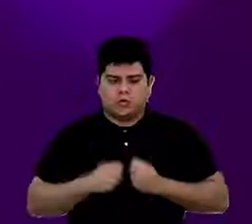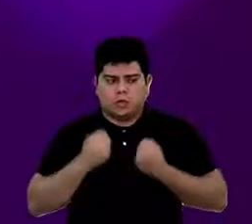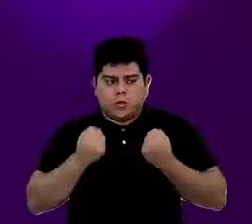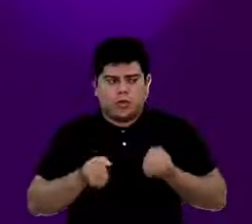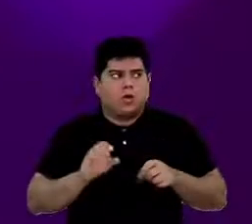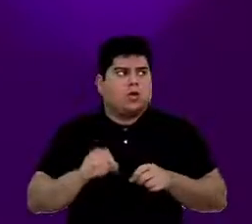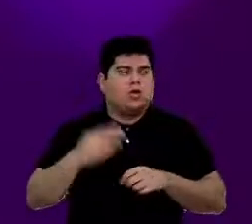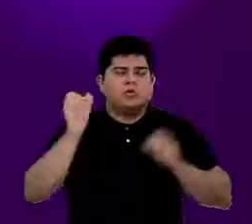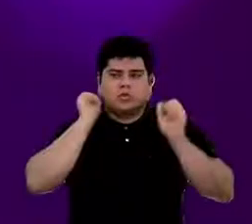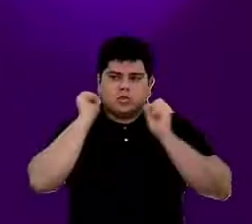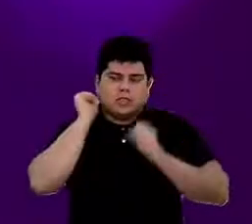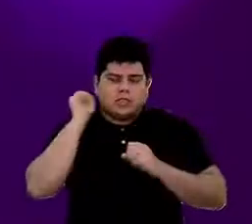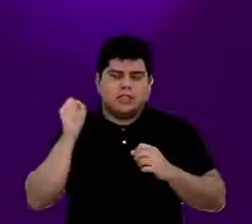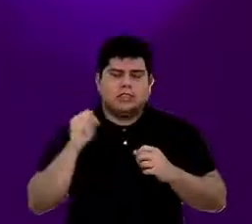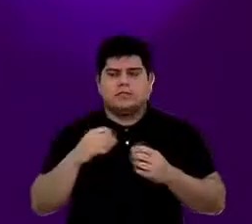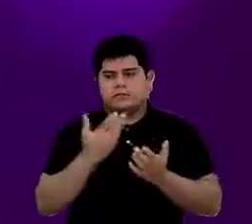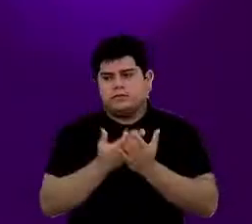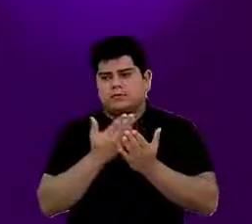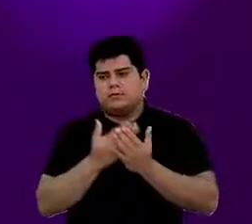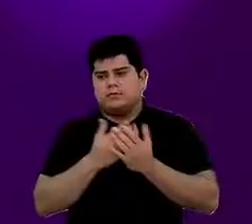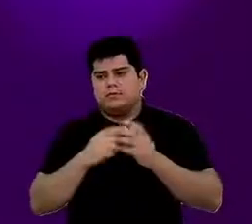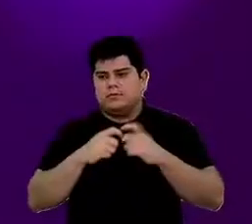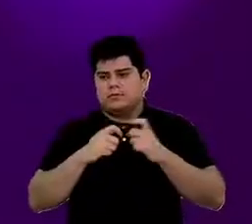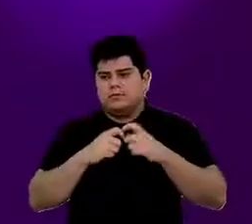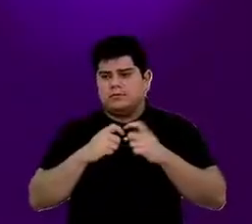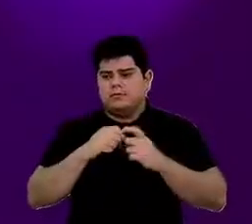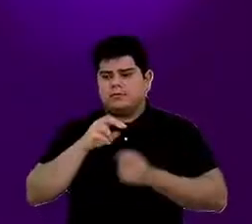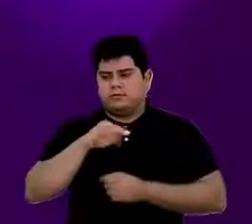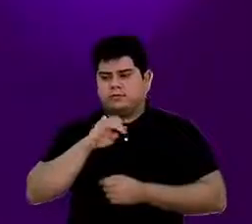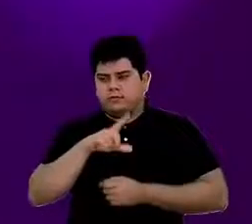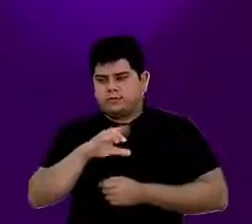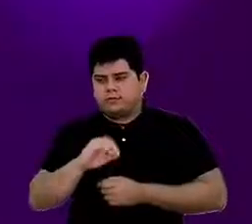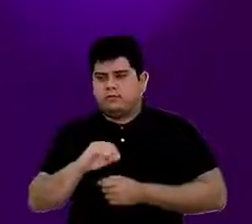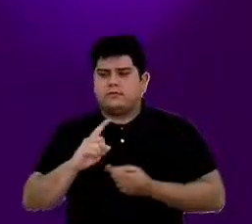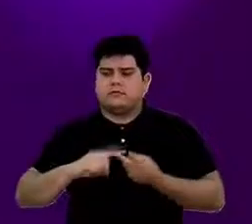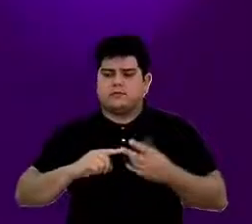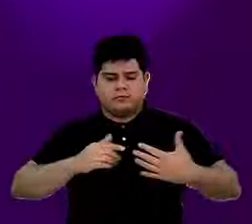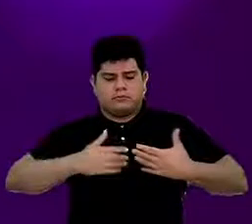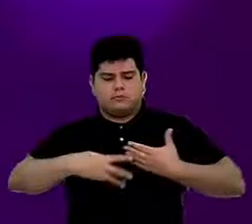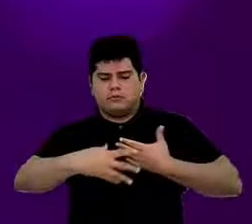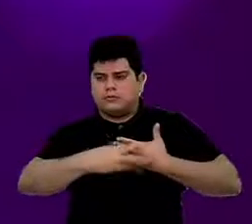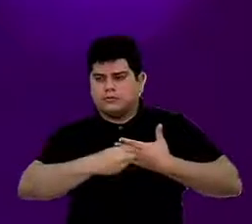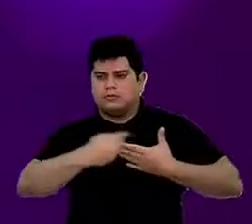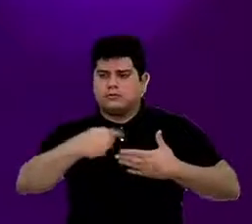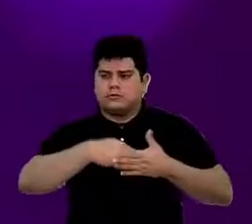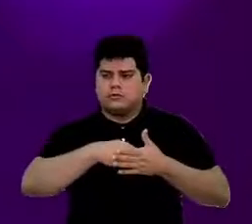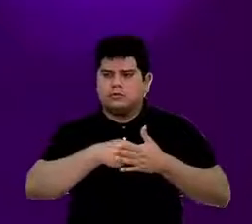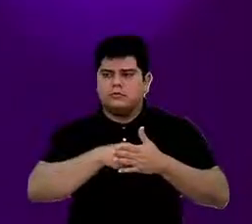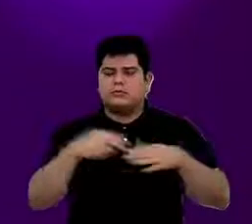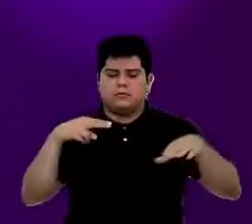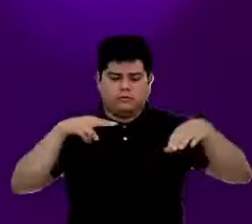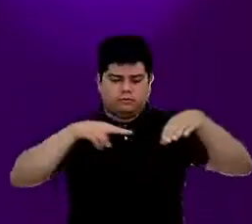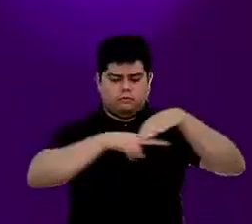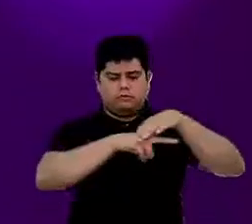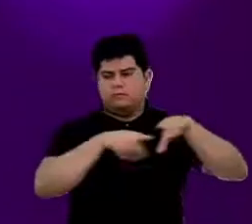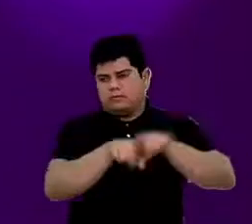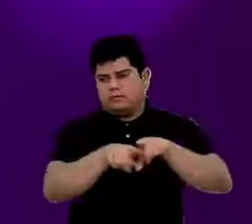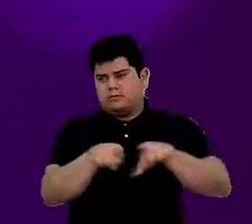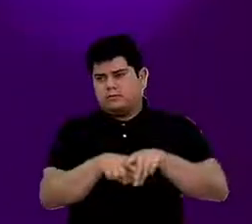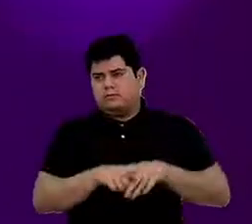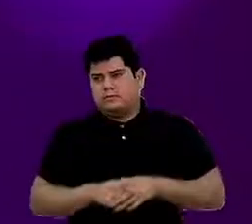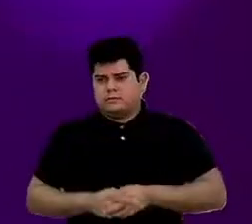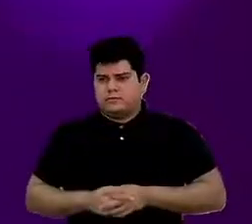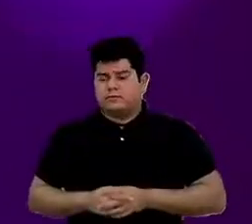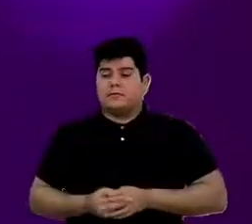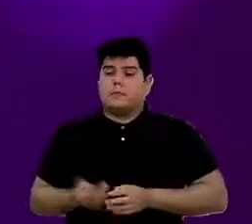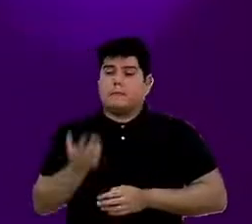o estudo de medicina nuclear, passando pela angiotomografia de coronária e pela ressonância magnética. Esses